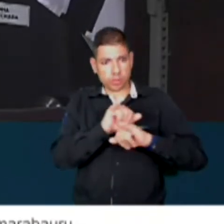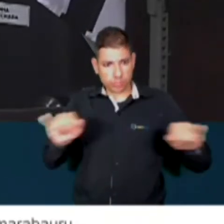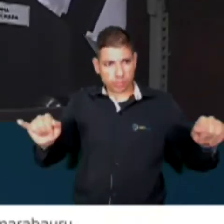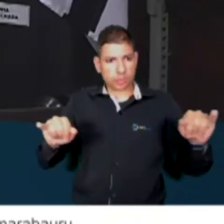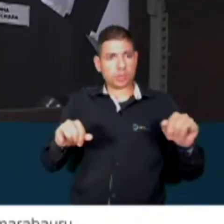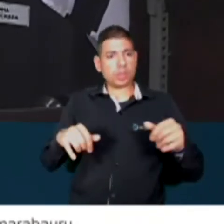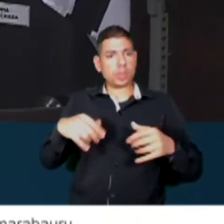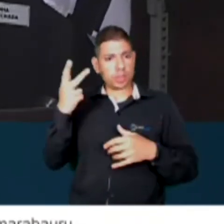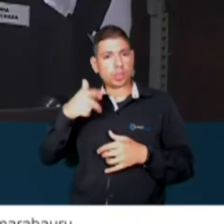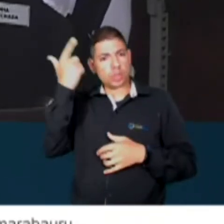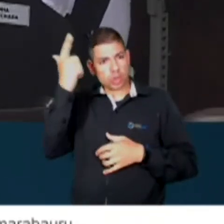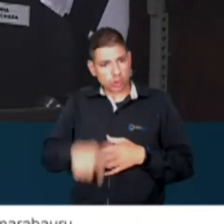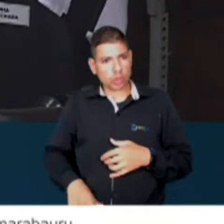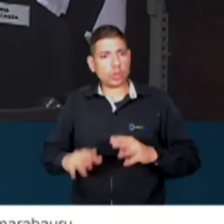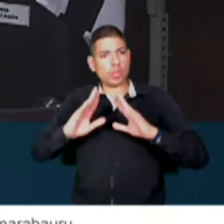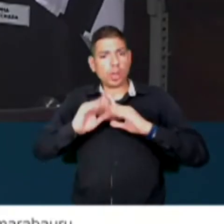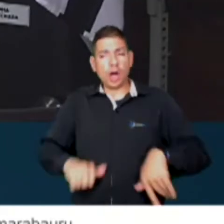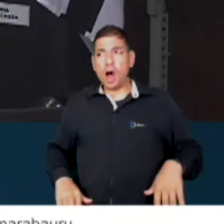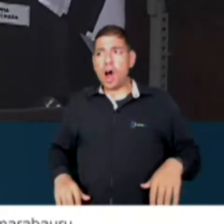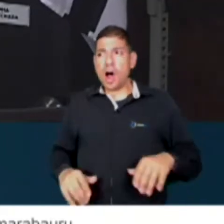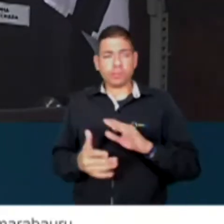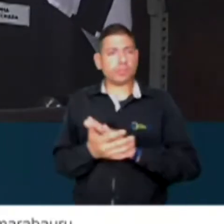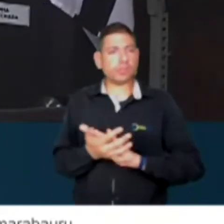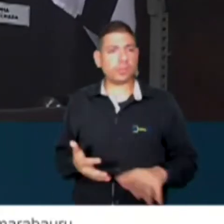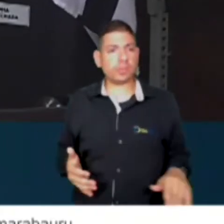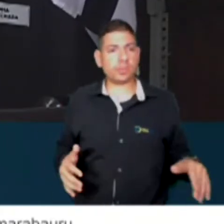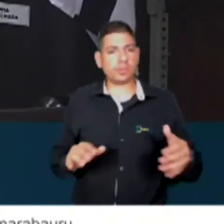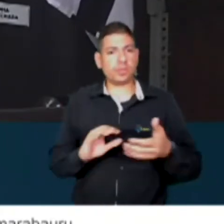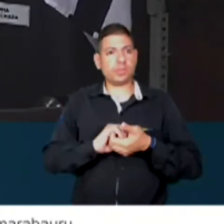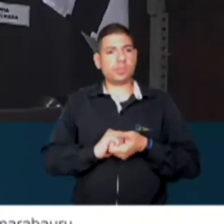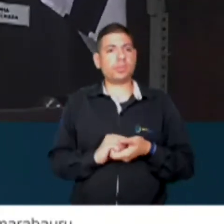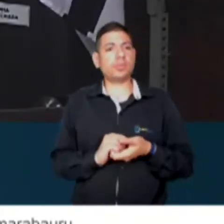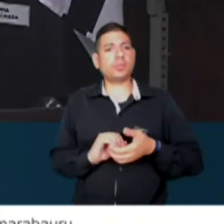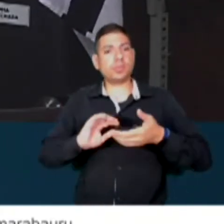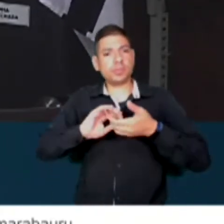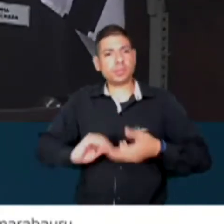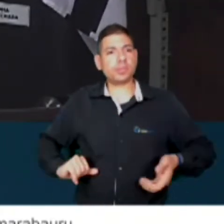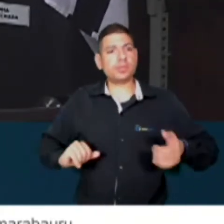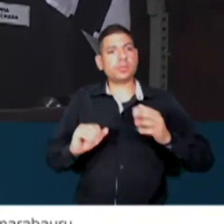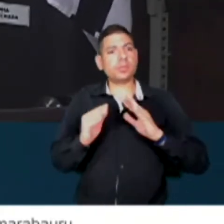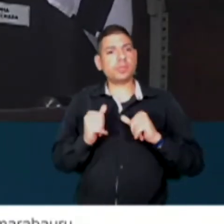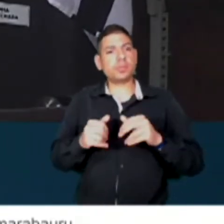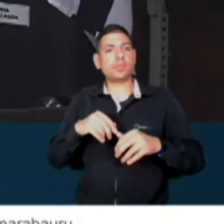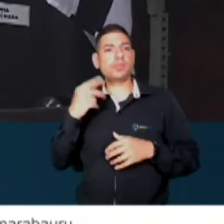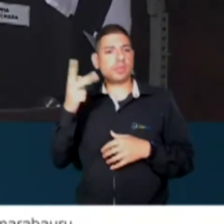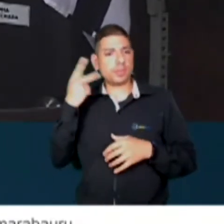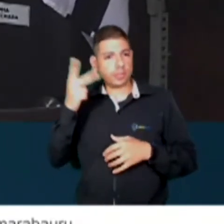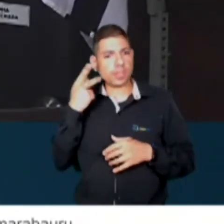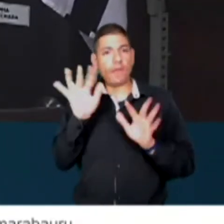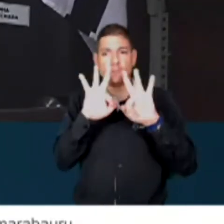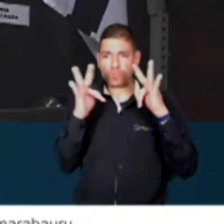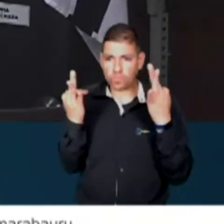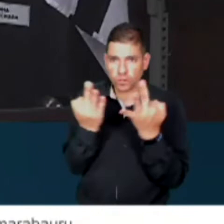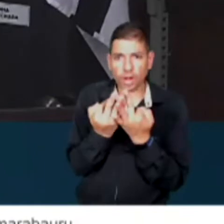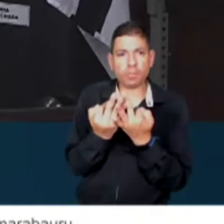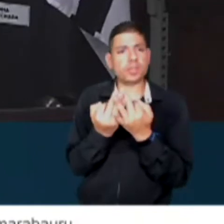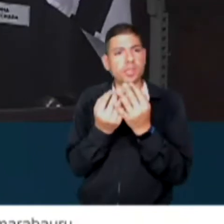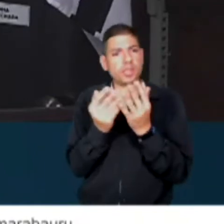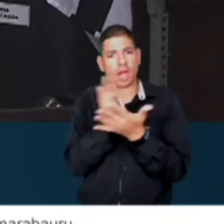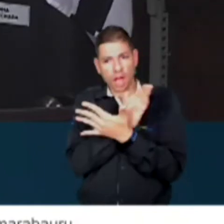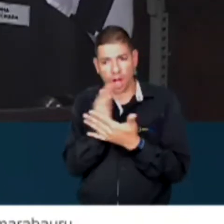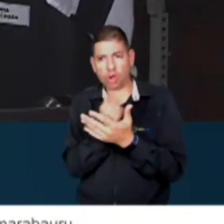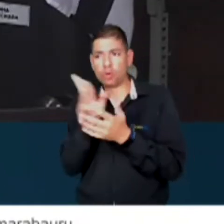continuamos vendo, acompanhando, assistindo. Eu tenho famílias naquela região ali, que até